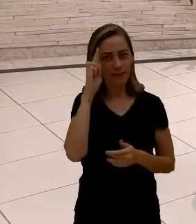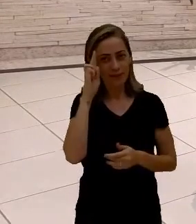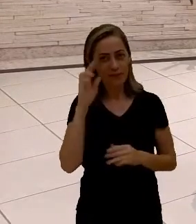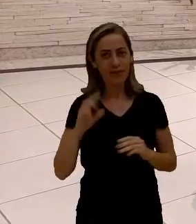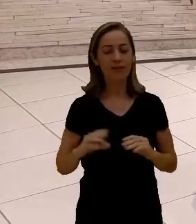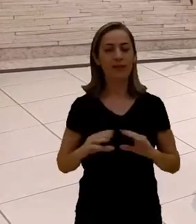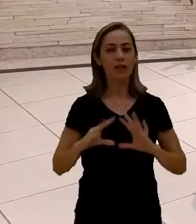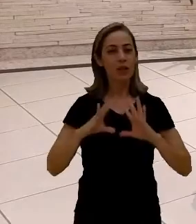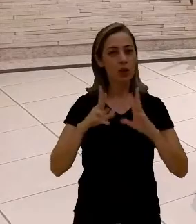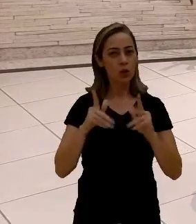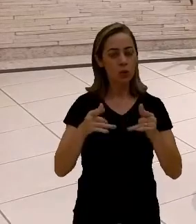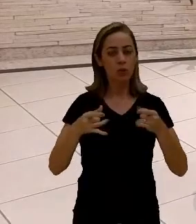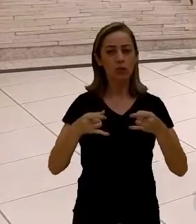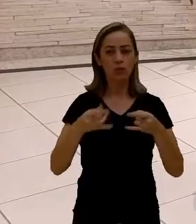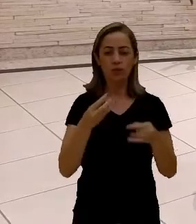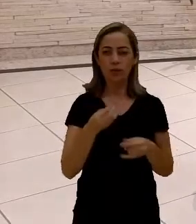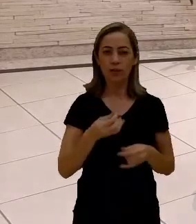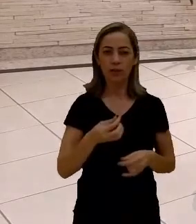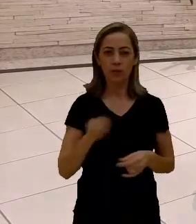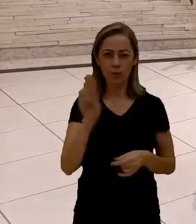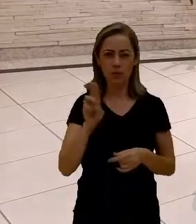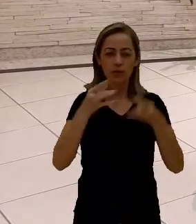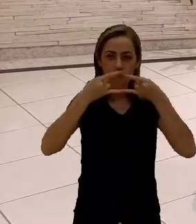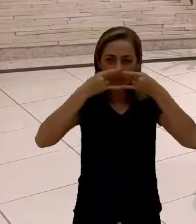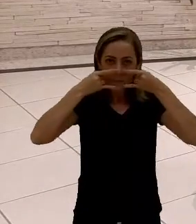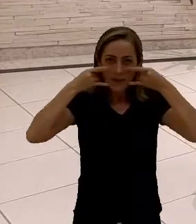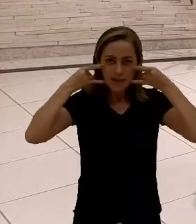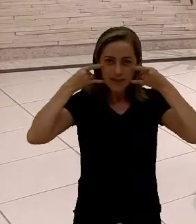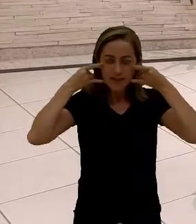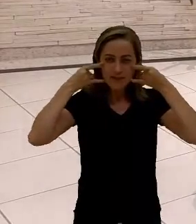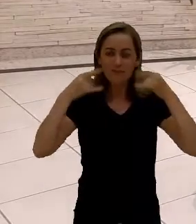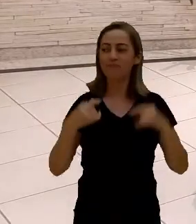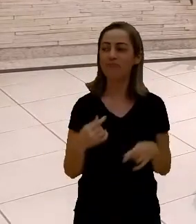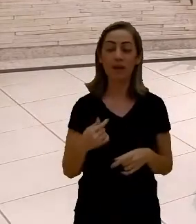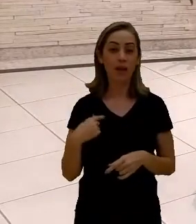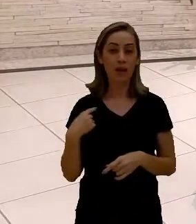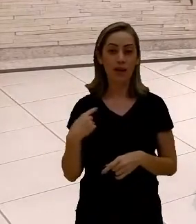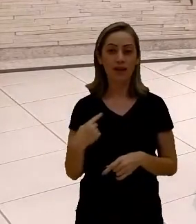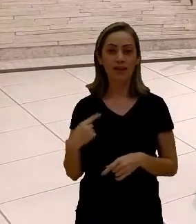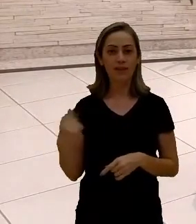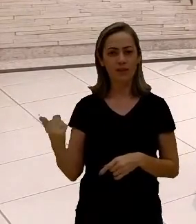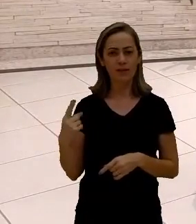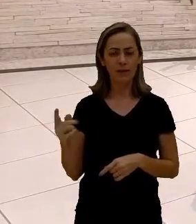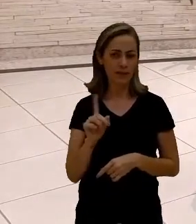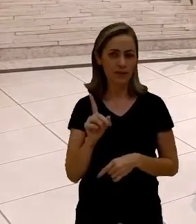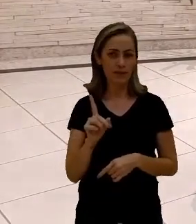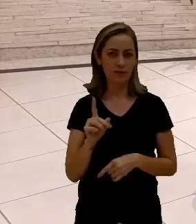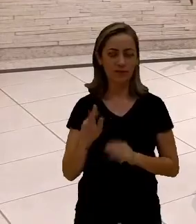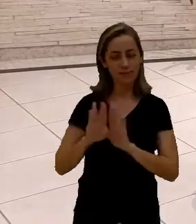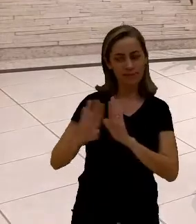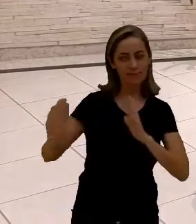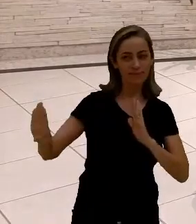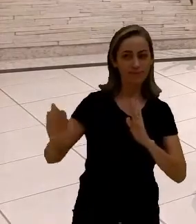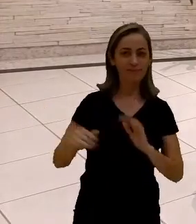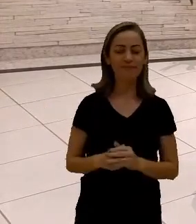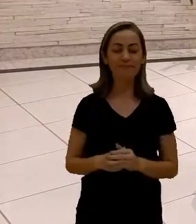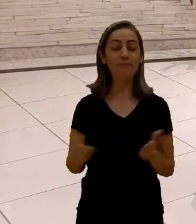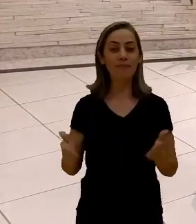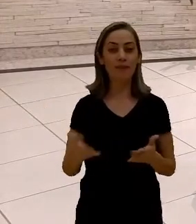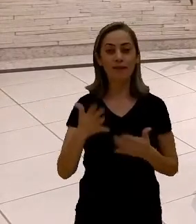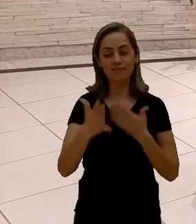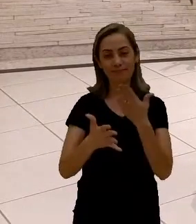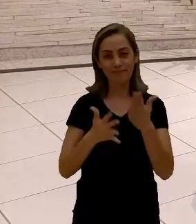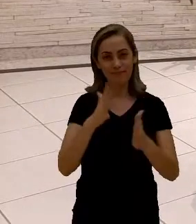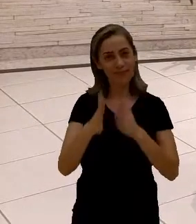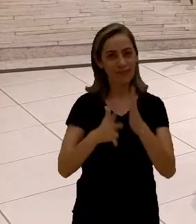nossa equipe está utilizando máscaras e eu e o diácono aqui não pela distância que nós estamos um do outro Hoje nossa conversa é com O